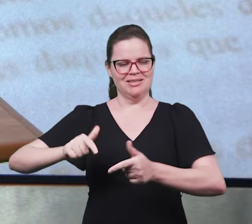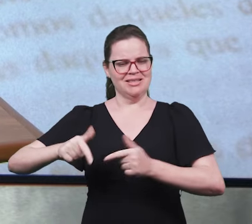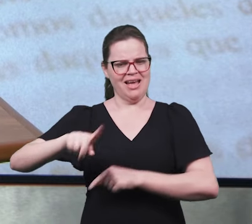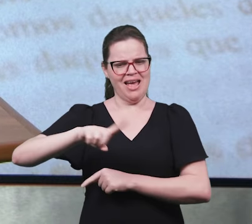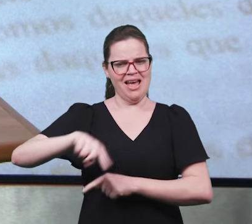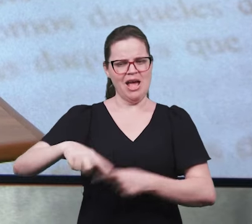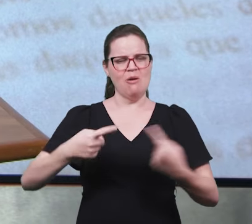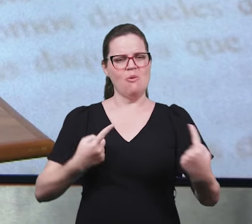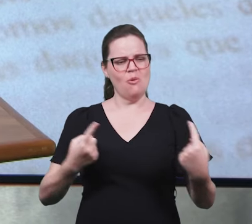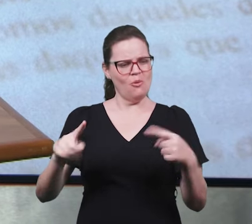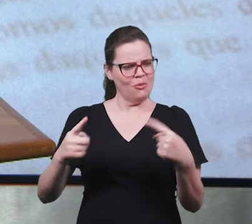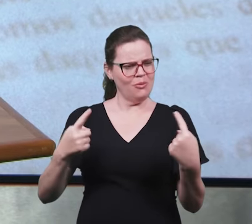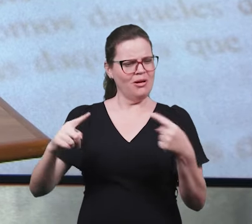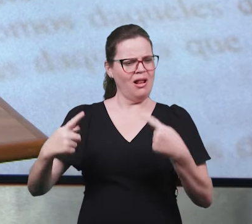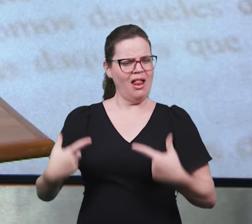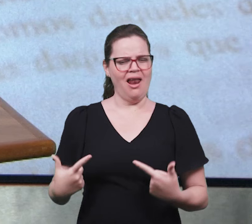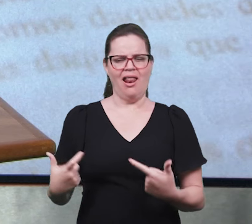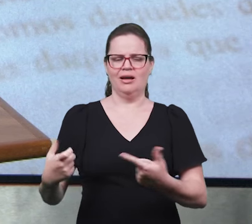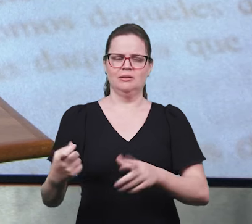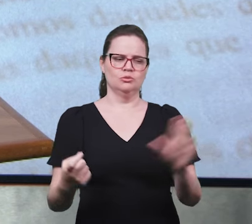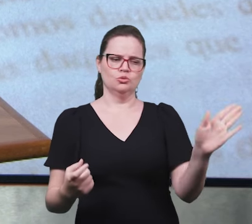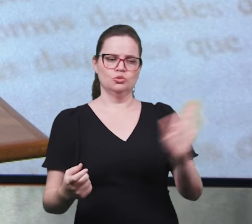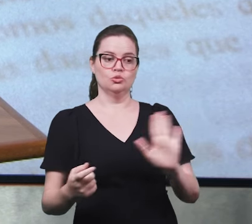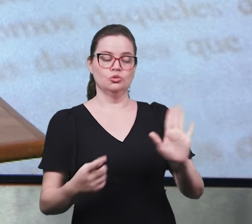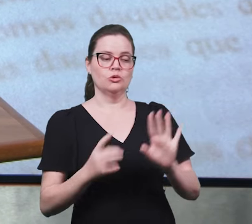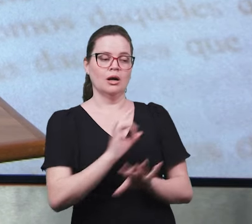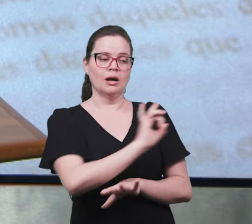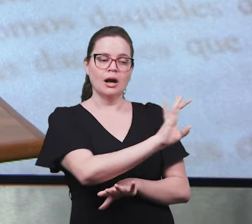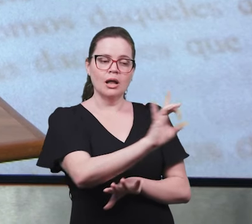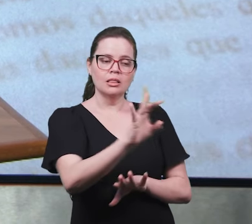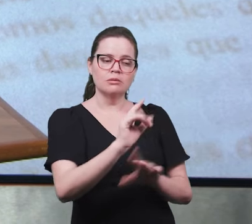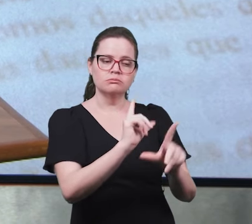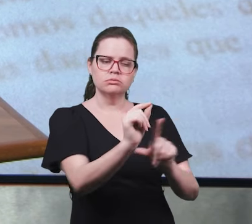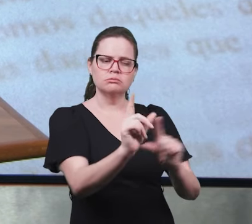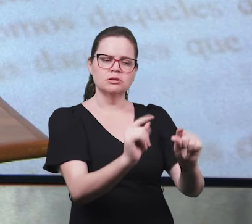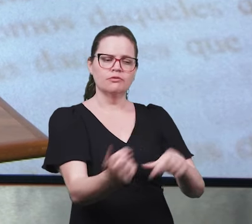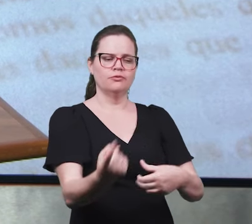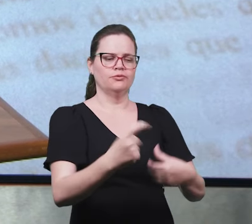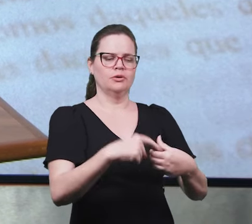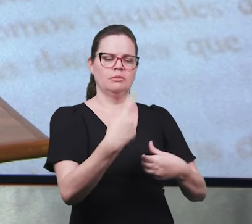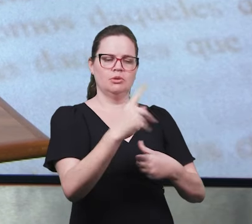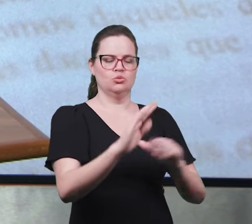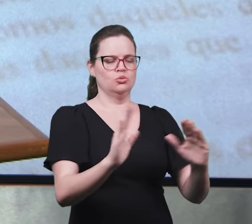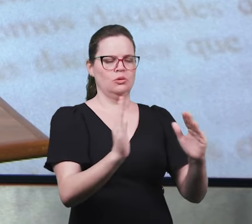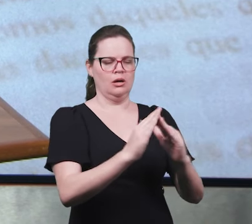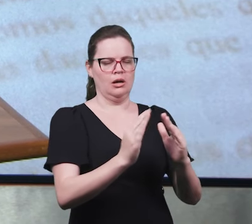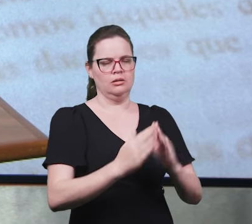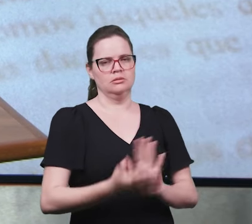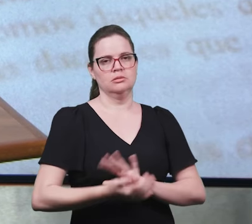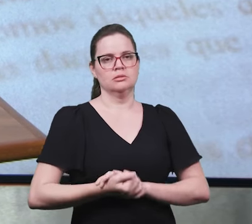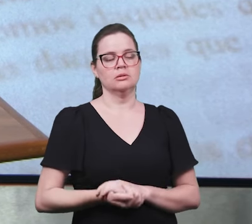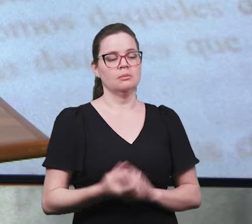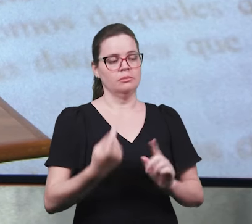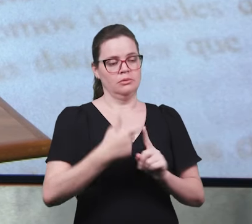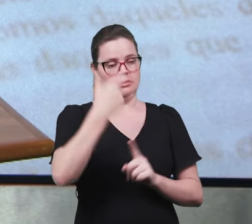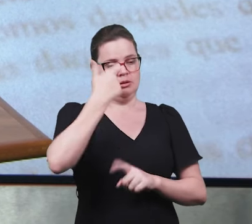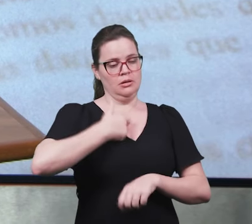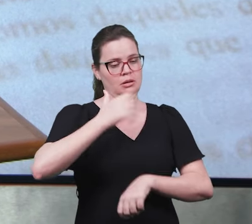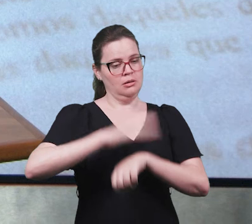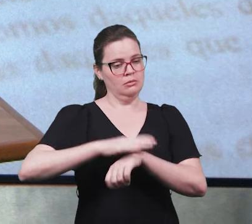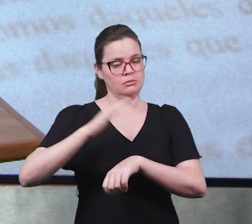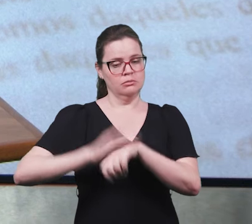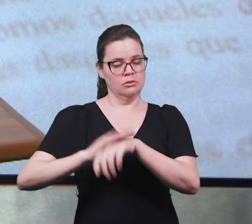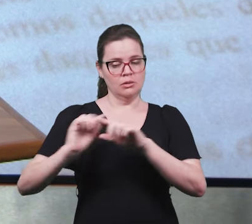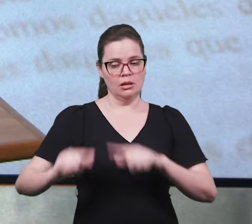contra vossos irmãos, os filhos de Israel. Volte cada um para a sua casa, porque eu é que